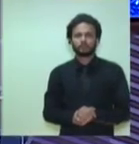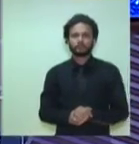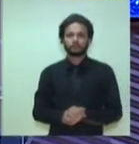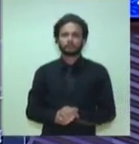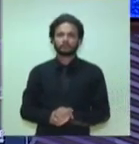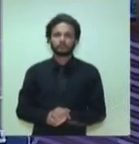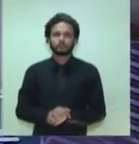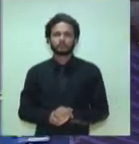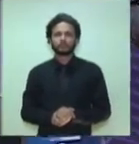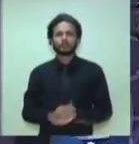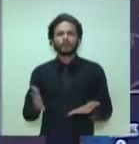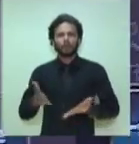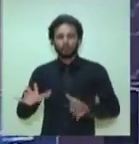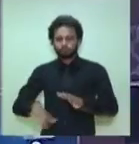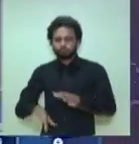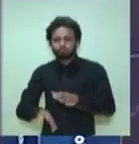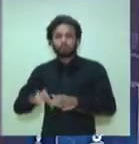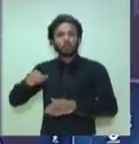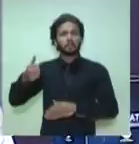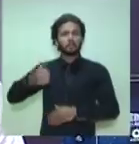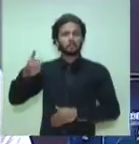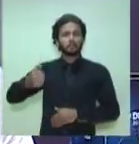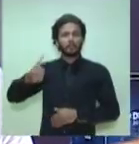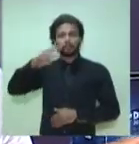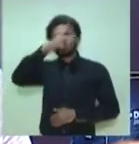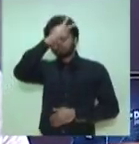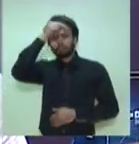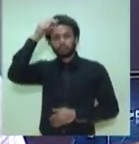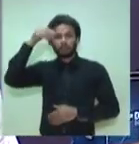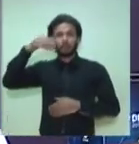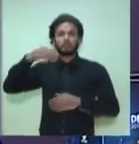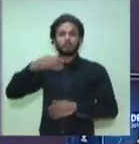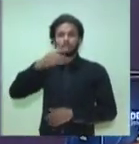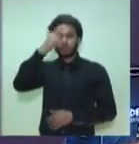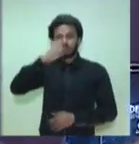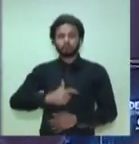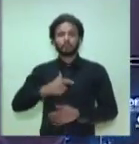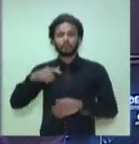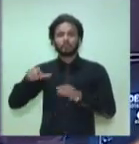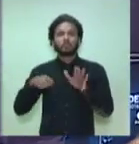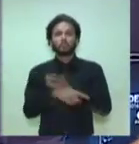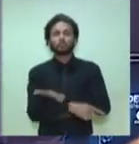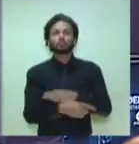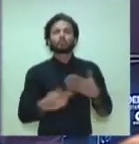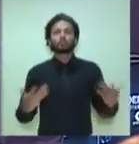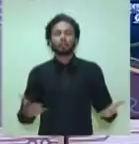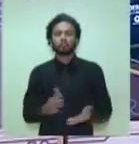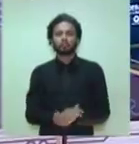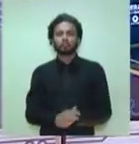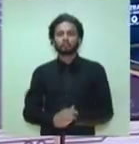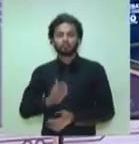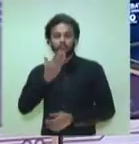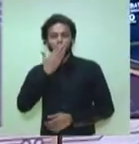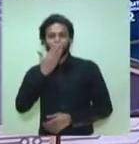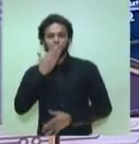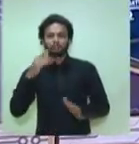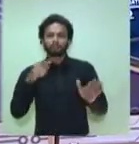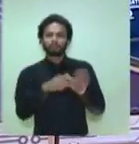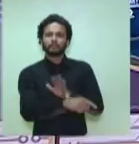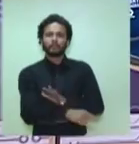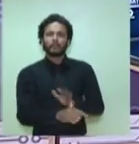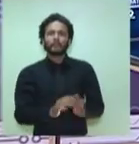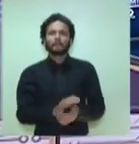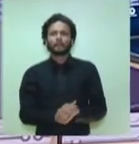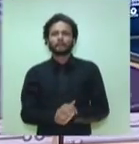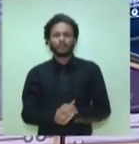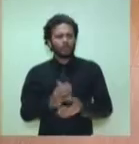Voltamos, portanto, vamos fazer o sorteio para ver o primeiro candidato que vai fazer uma pergunta. É o candidato Arthur Neto. Então,